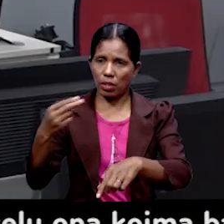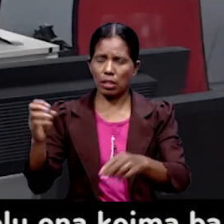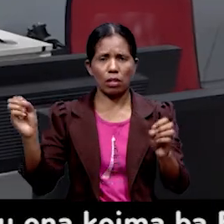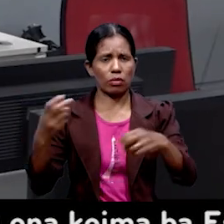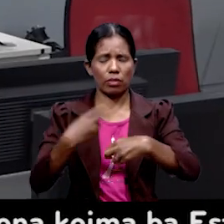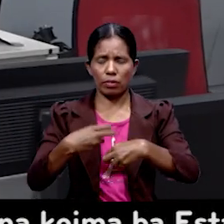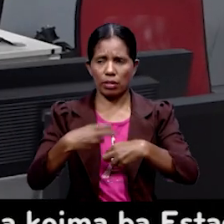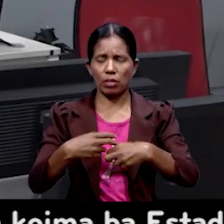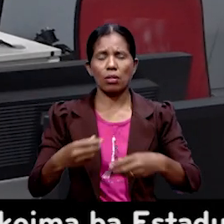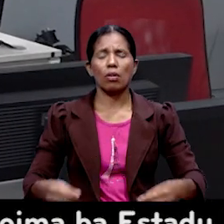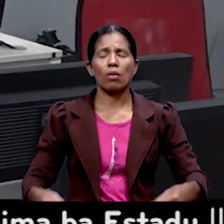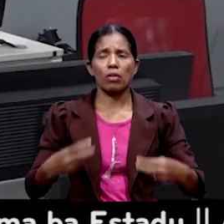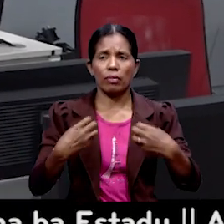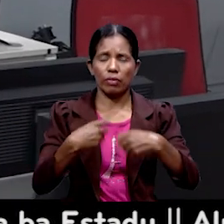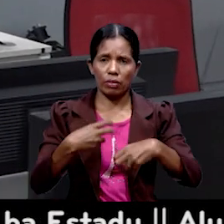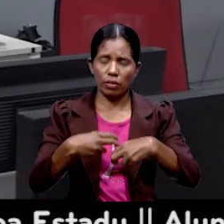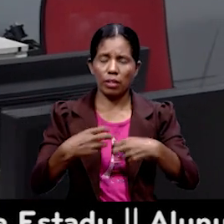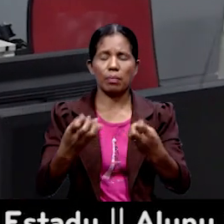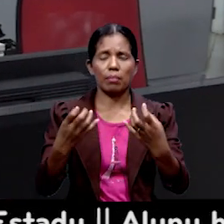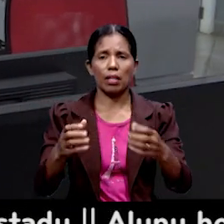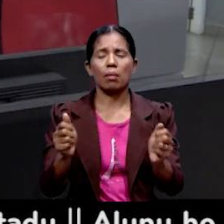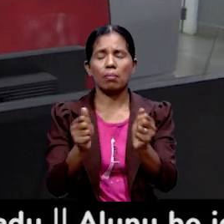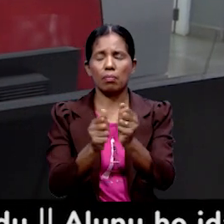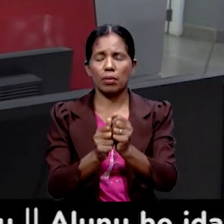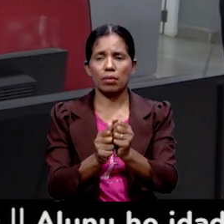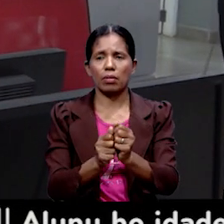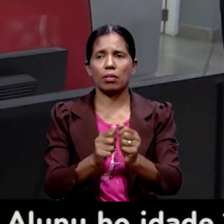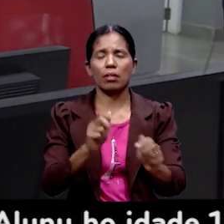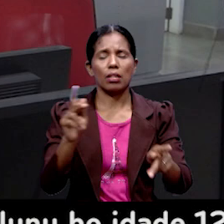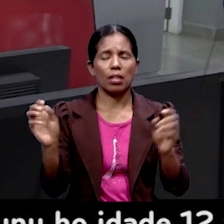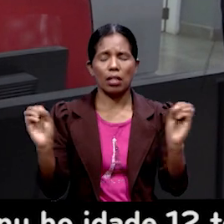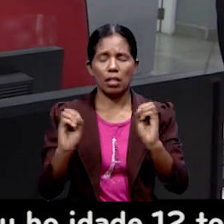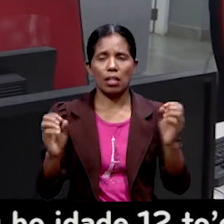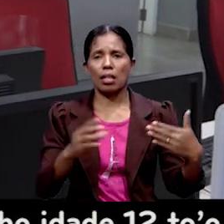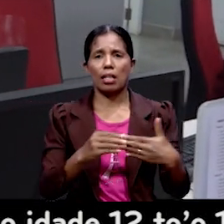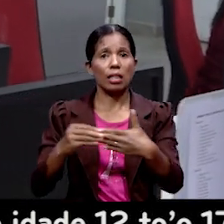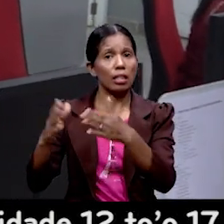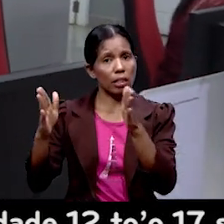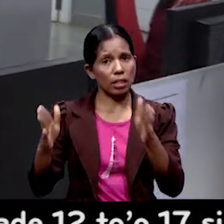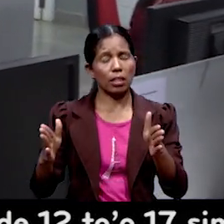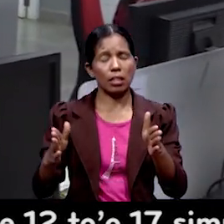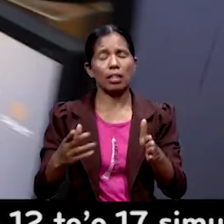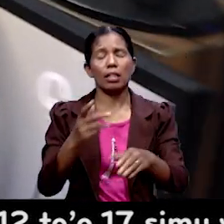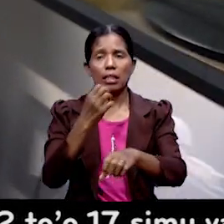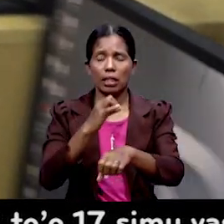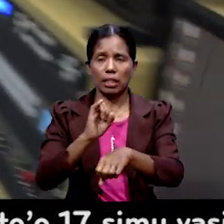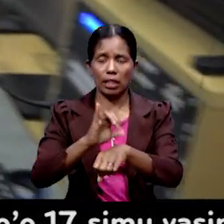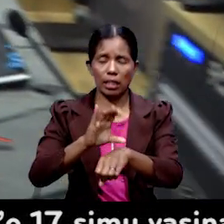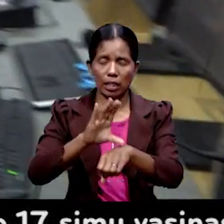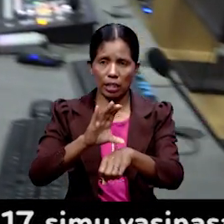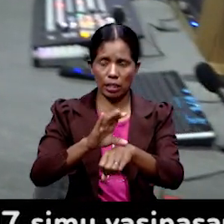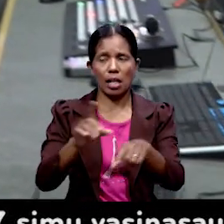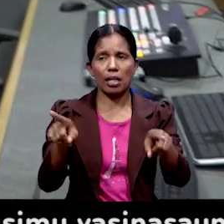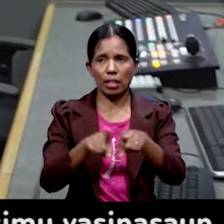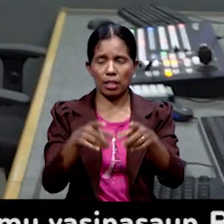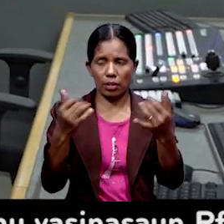fácil. O conflito oi entre católicos sira, nunemos la fácil atu lidera a Igreja e a período hanesan ohin loron,